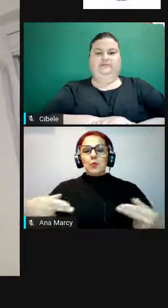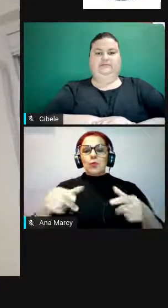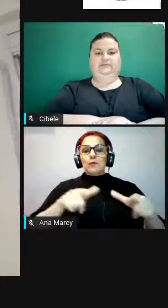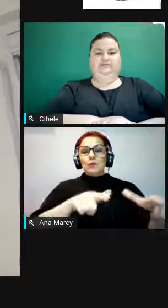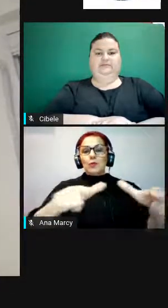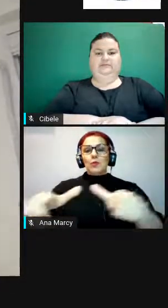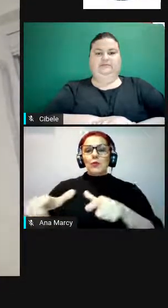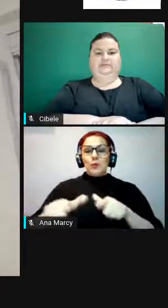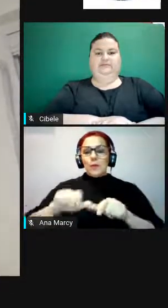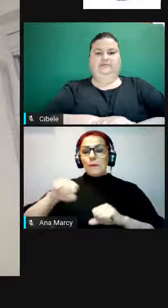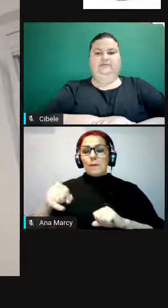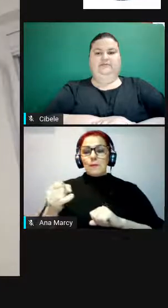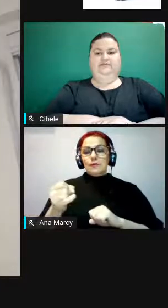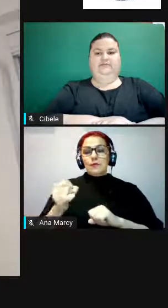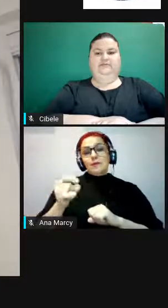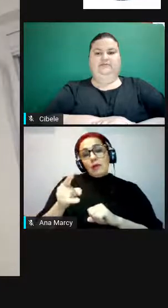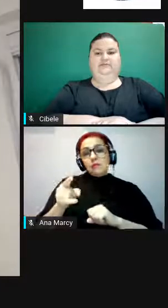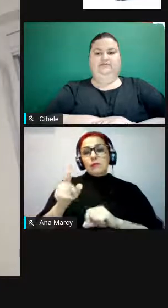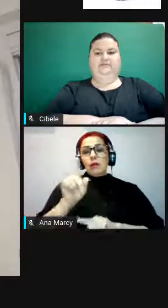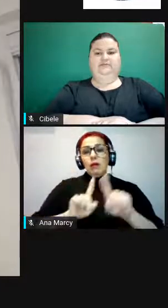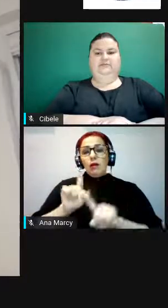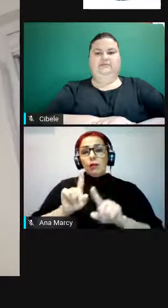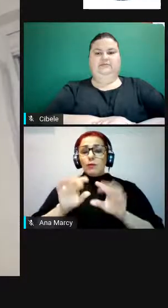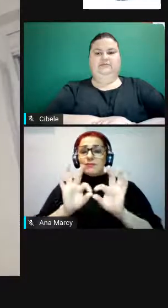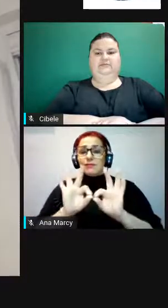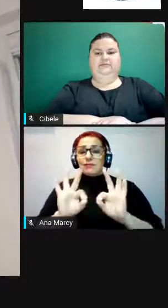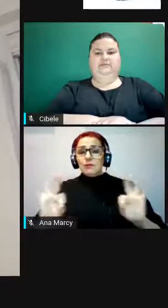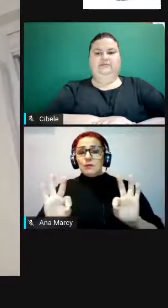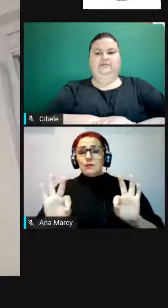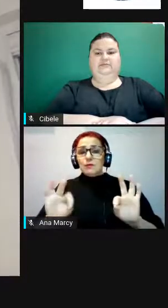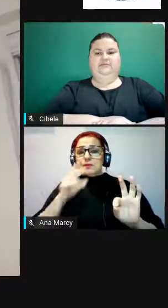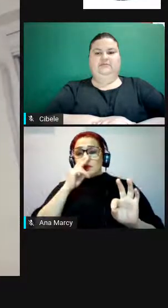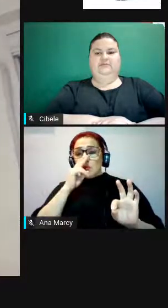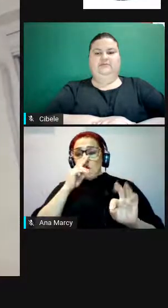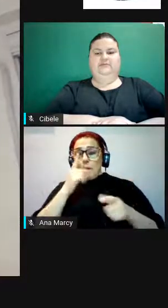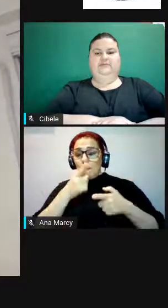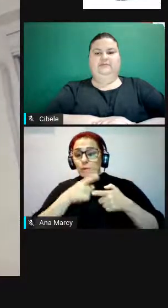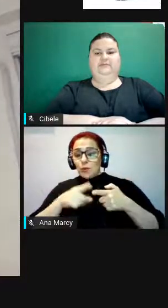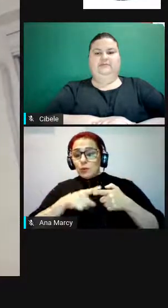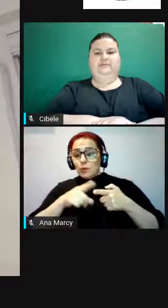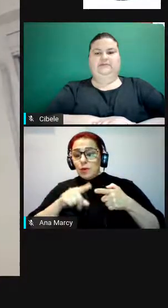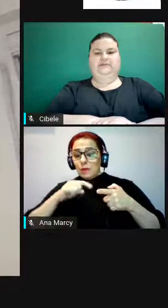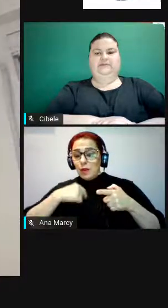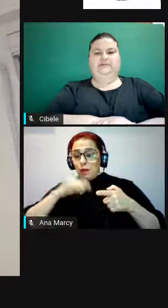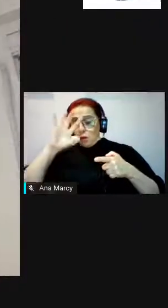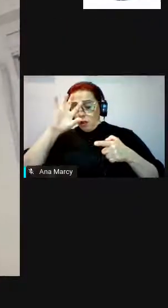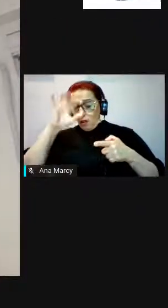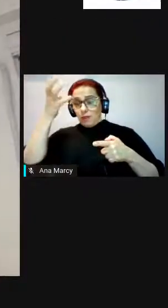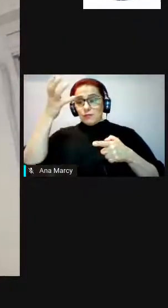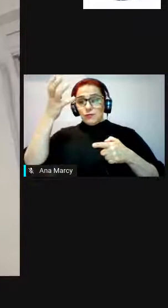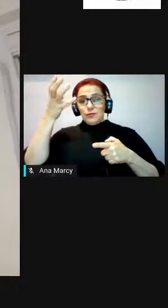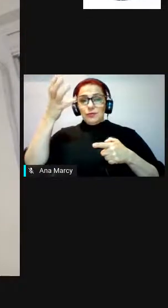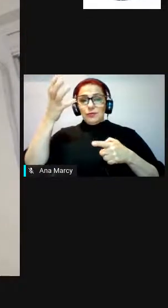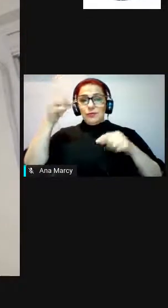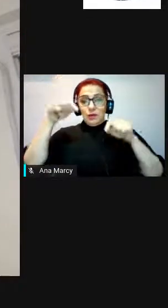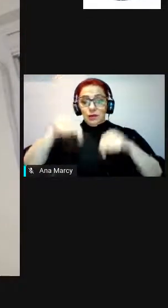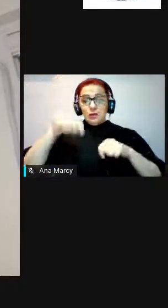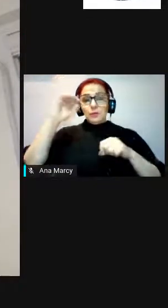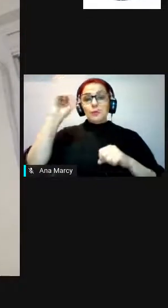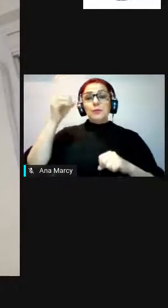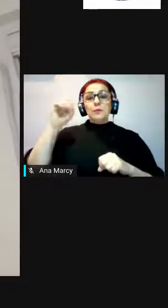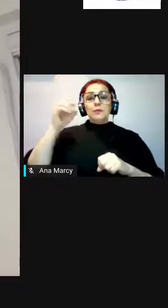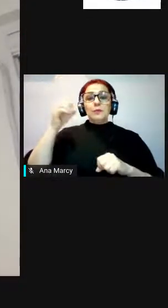muitas vezes são simples né como comer um relato aqui na como os problemas que eu resolvo mesmo aqui na minha comunidade né eu atendo aqui em Porto Alegre